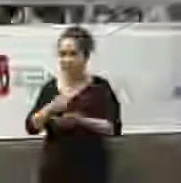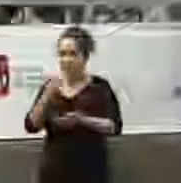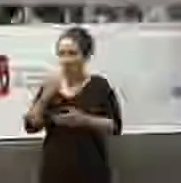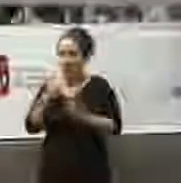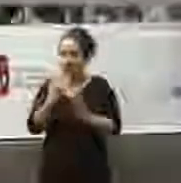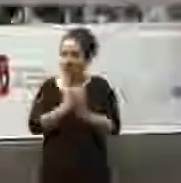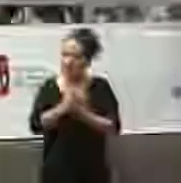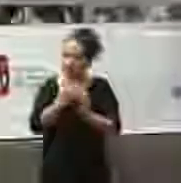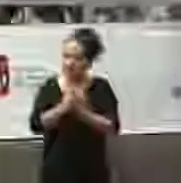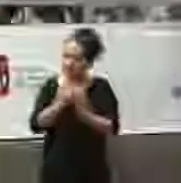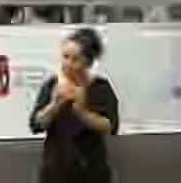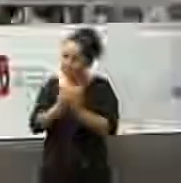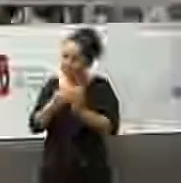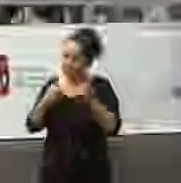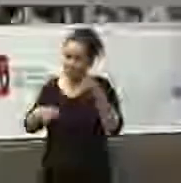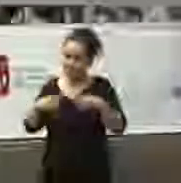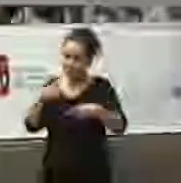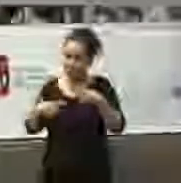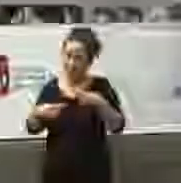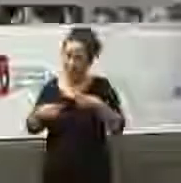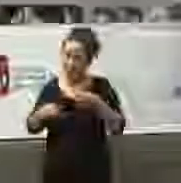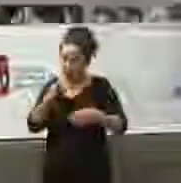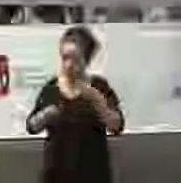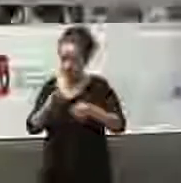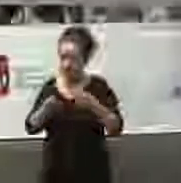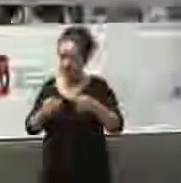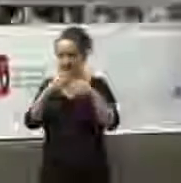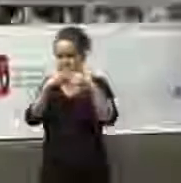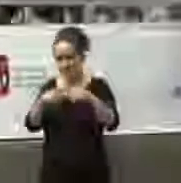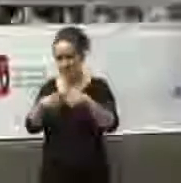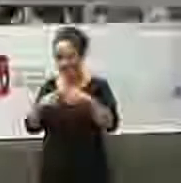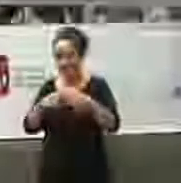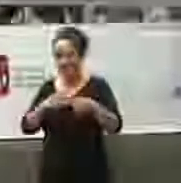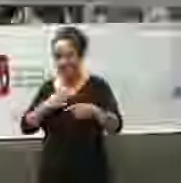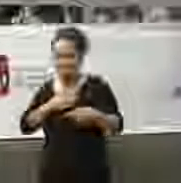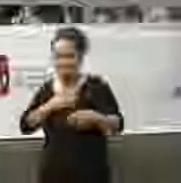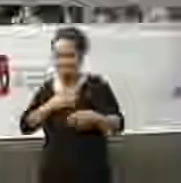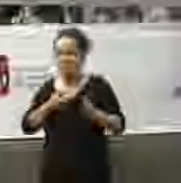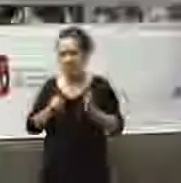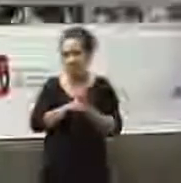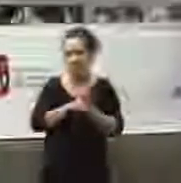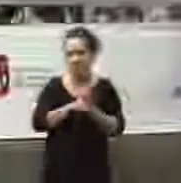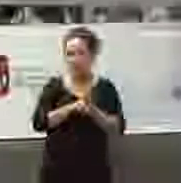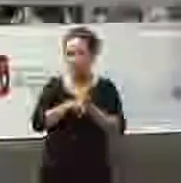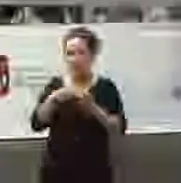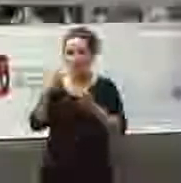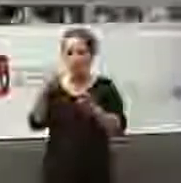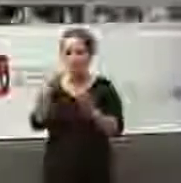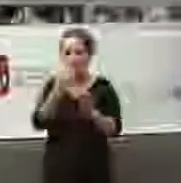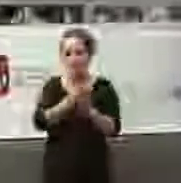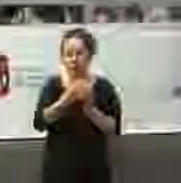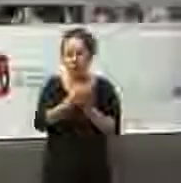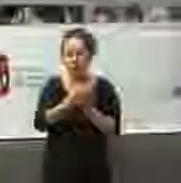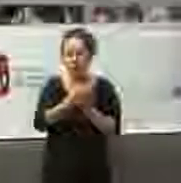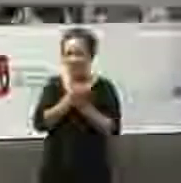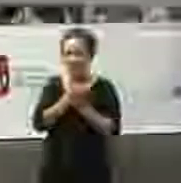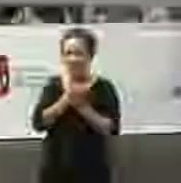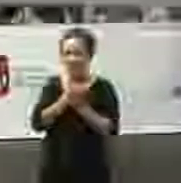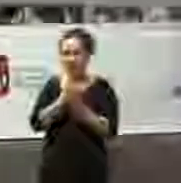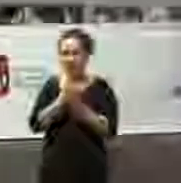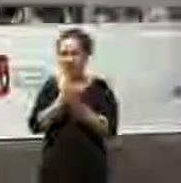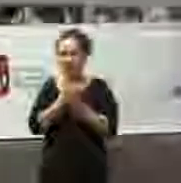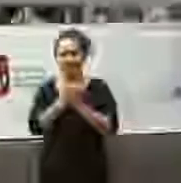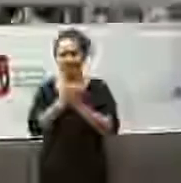processos judiciais contra contra mim pessoalmente tive dois processos criminais eu vou